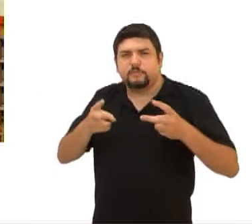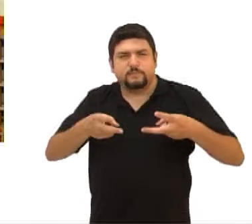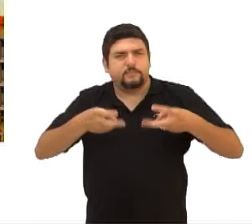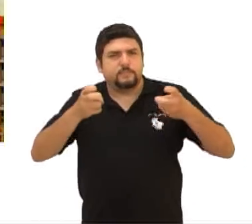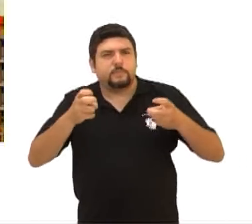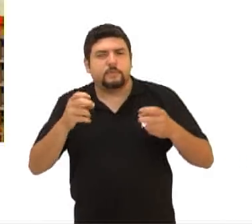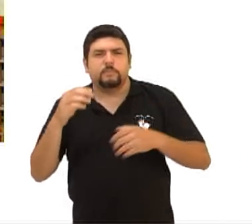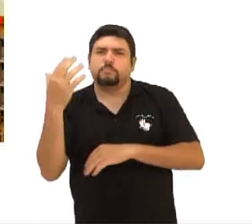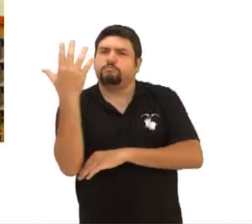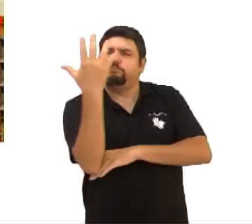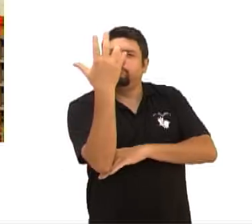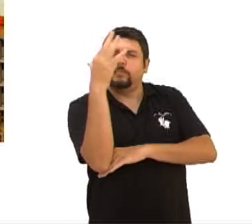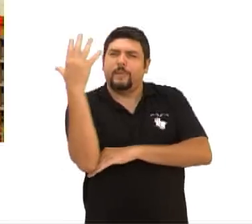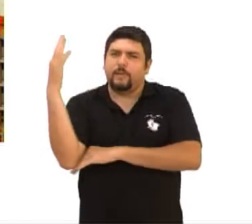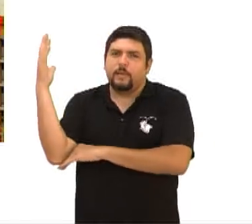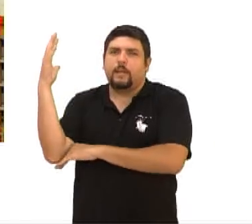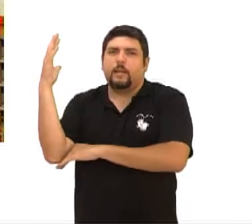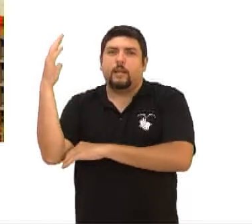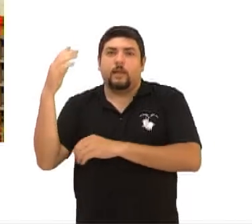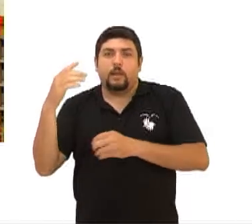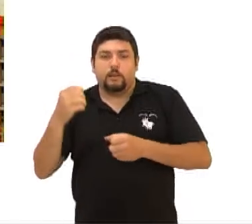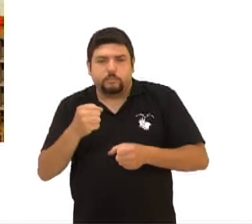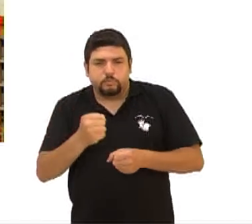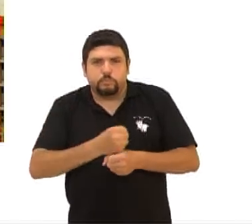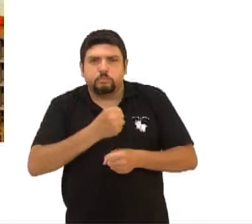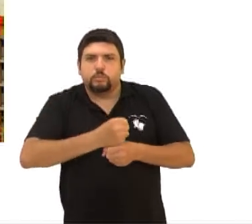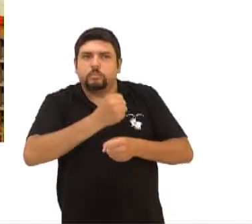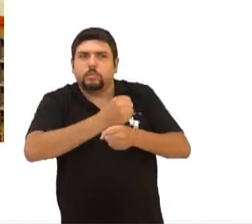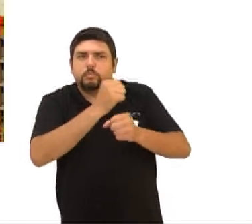natural, né. Windhoek é um